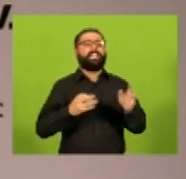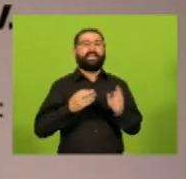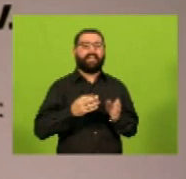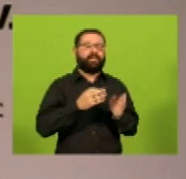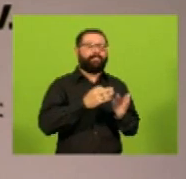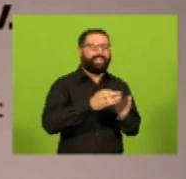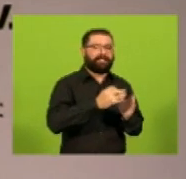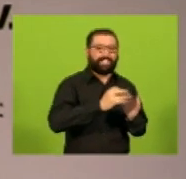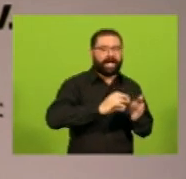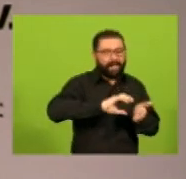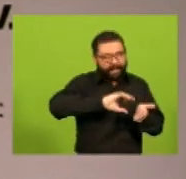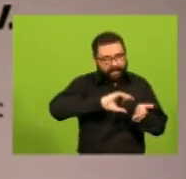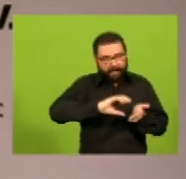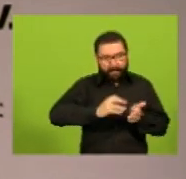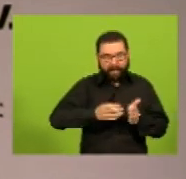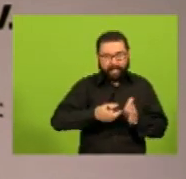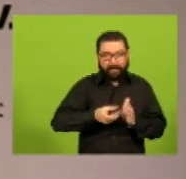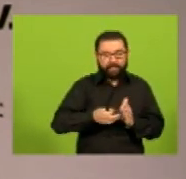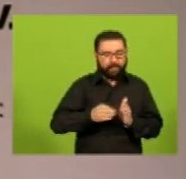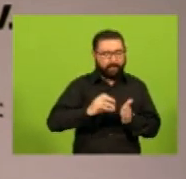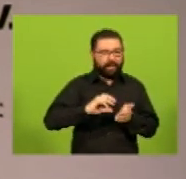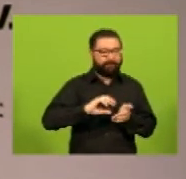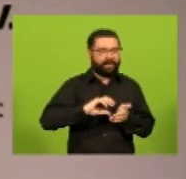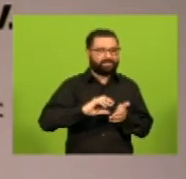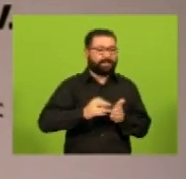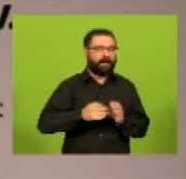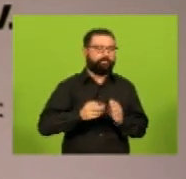certo? E ele vai estar